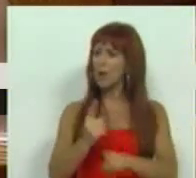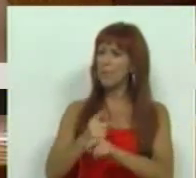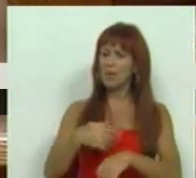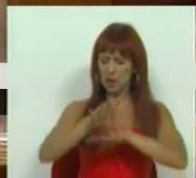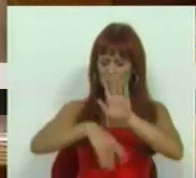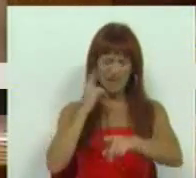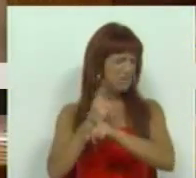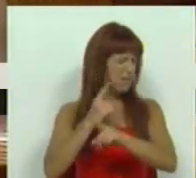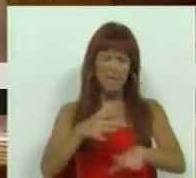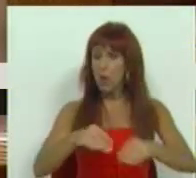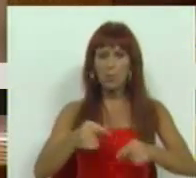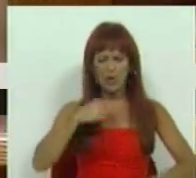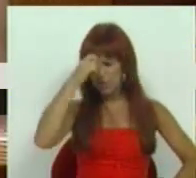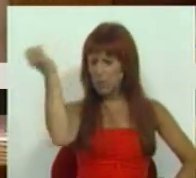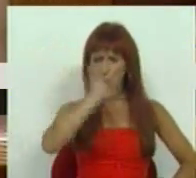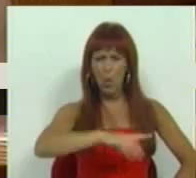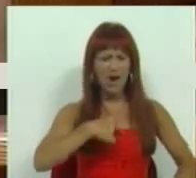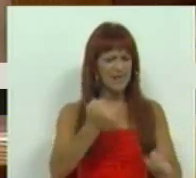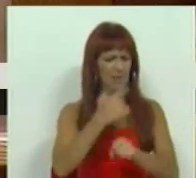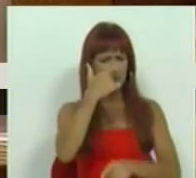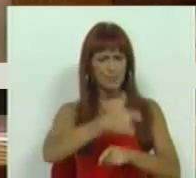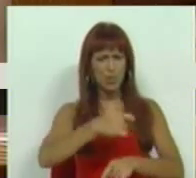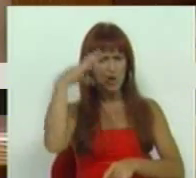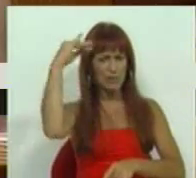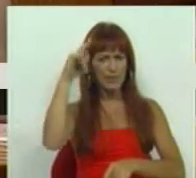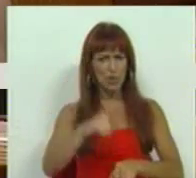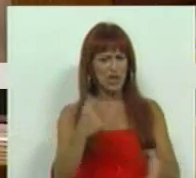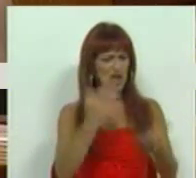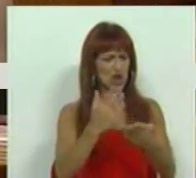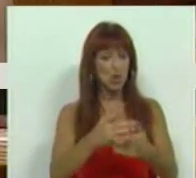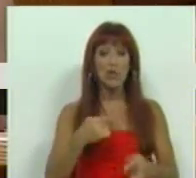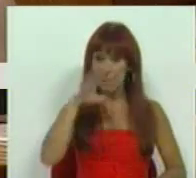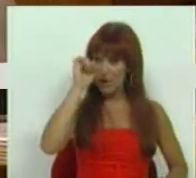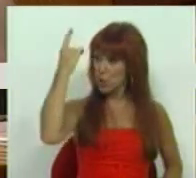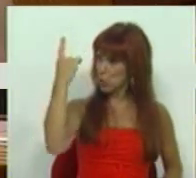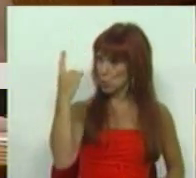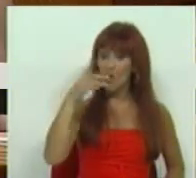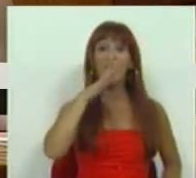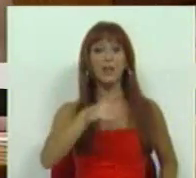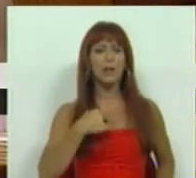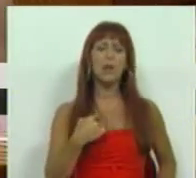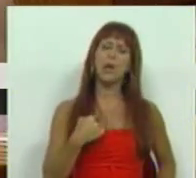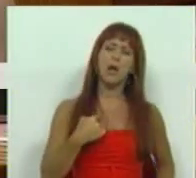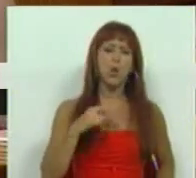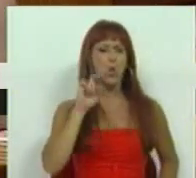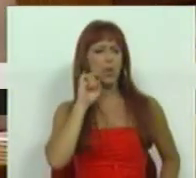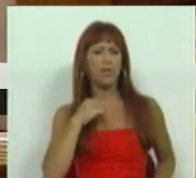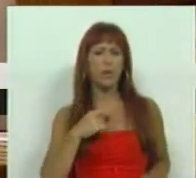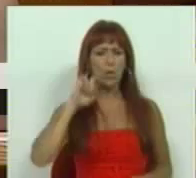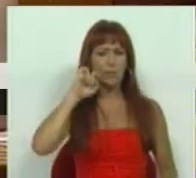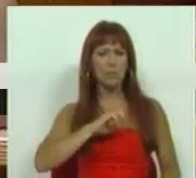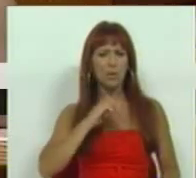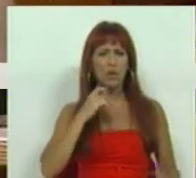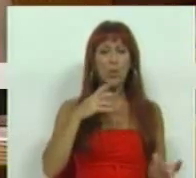uma atrapalhada inaceitável, desrespeita o trabalho dos professores e das escolas. Para um Ministro que anunciou ser o paladino do rigor e da